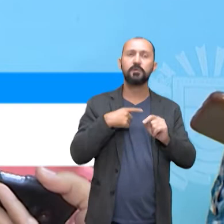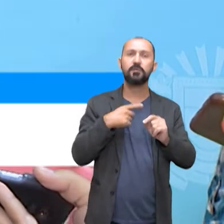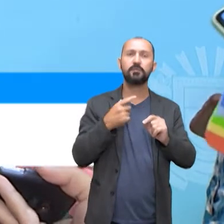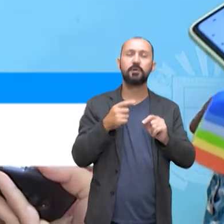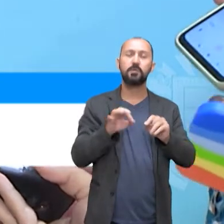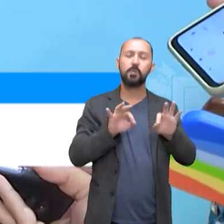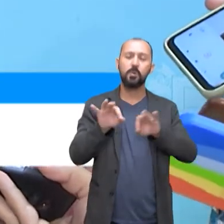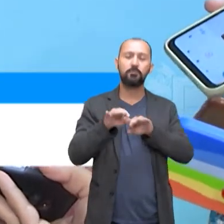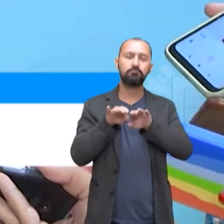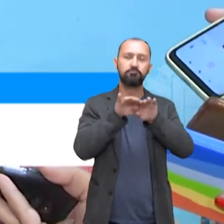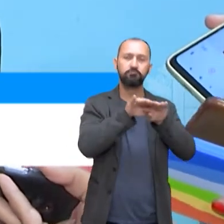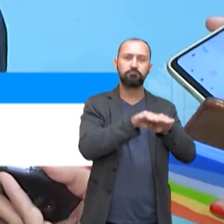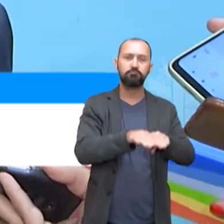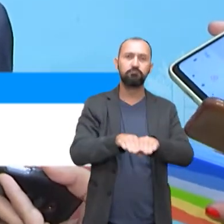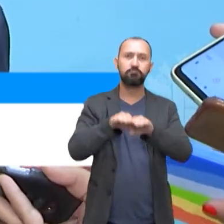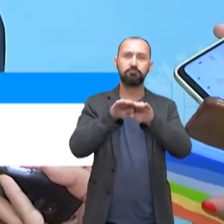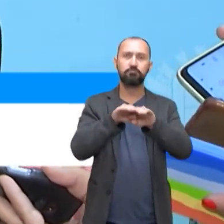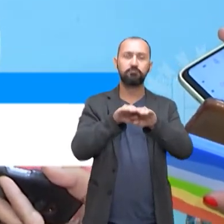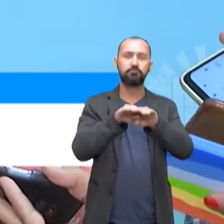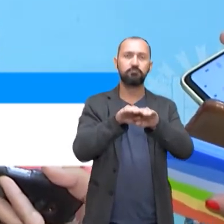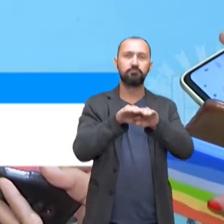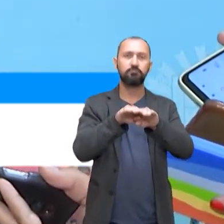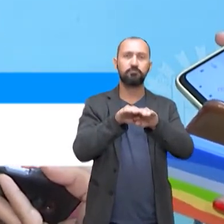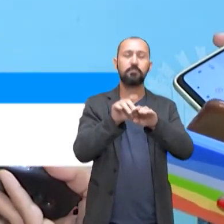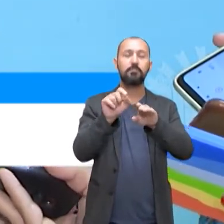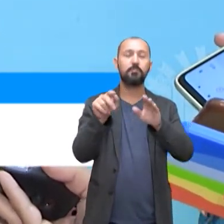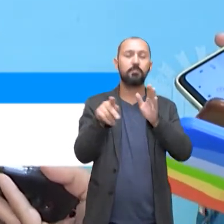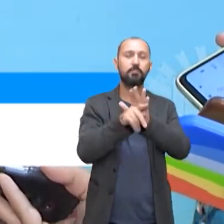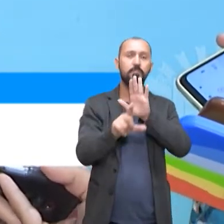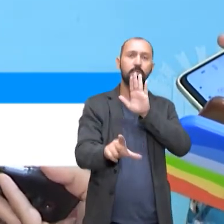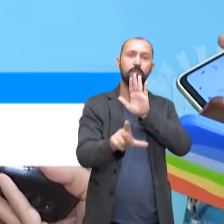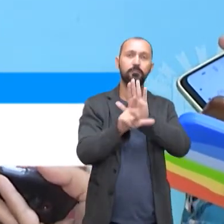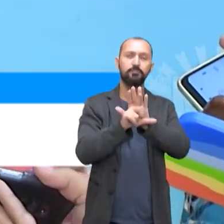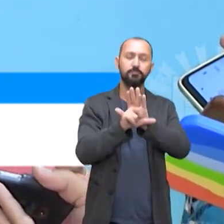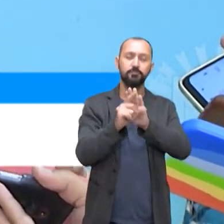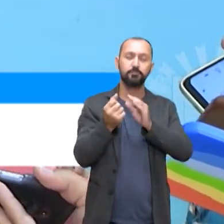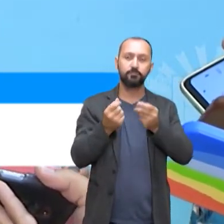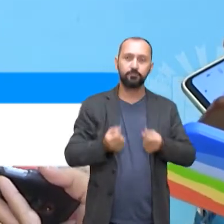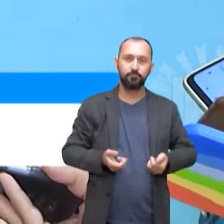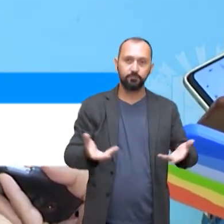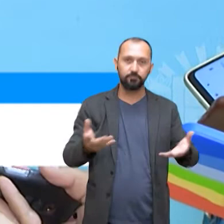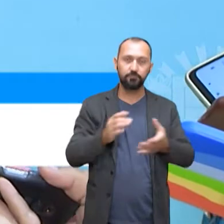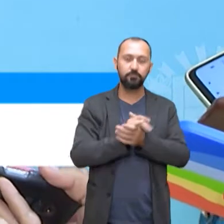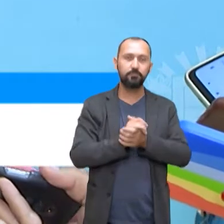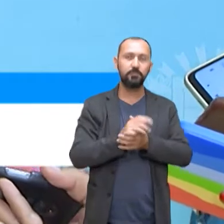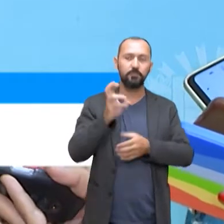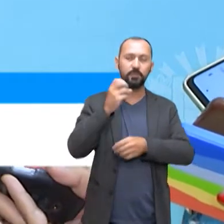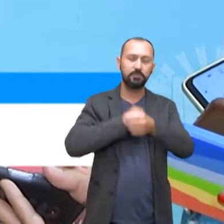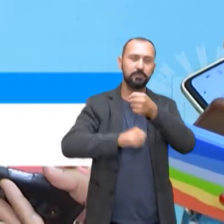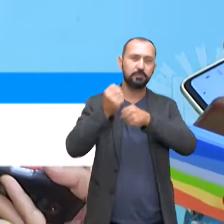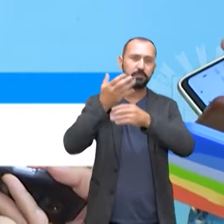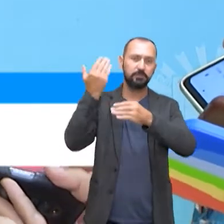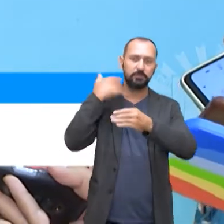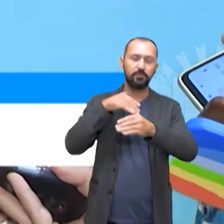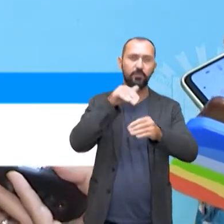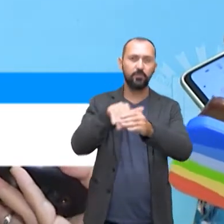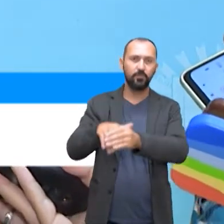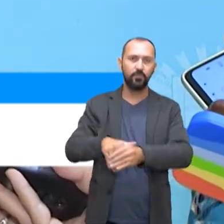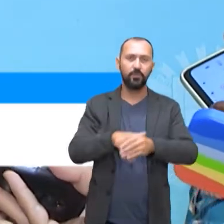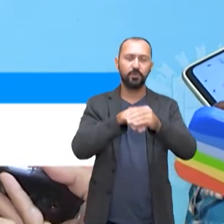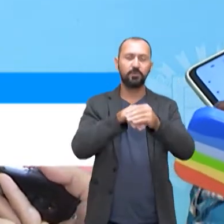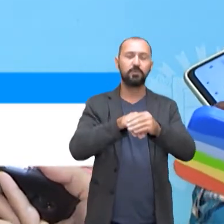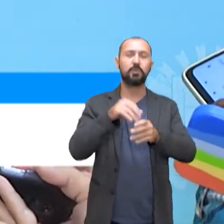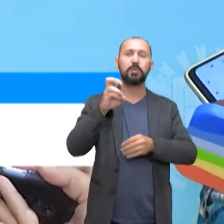lembram, nós temos um realinhamento e um reenquadramento da Lei de Teto de Gastos, lembram? Votamos há 5